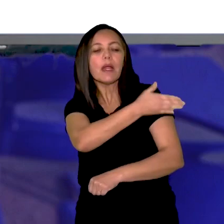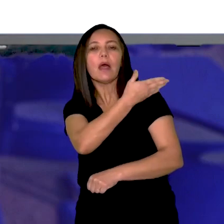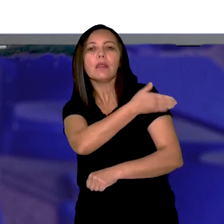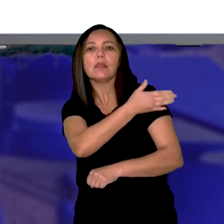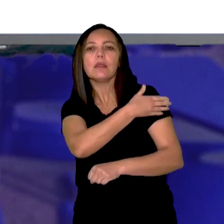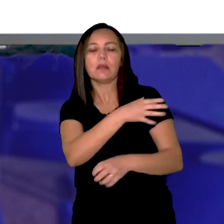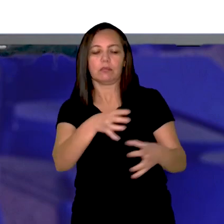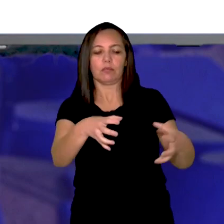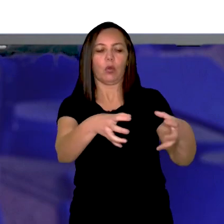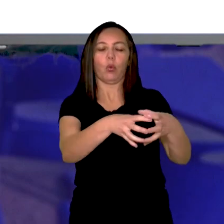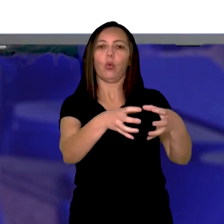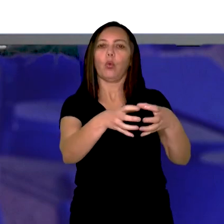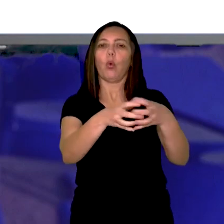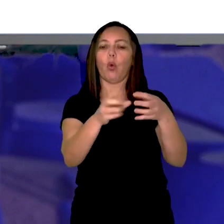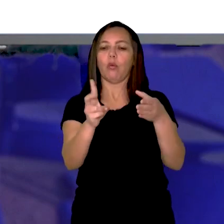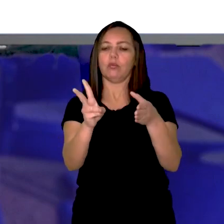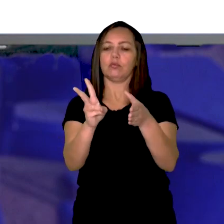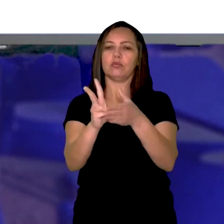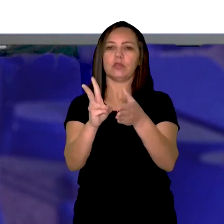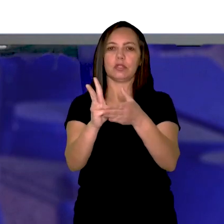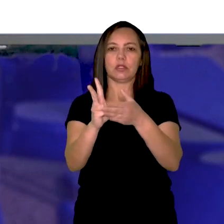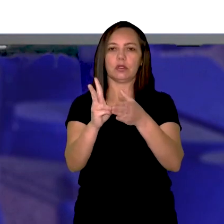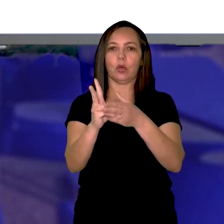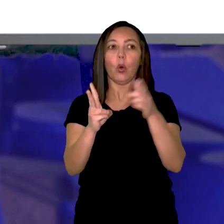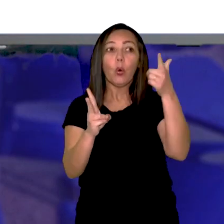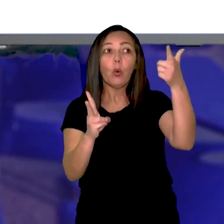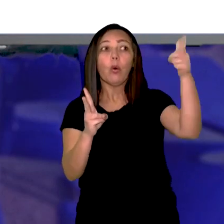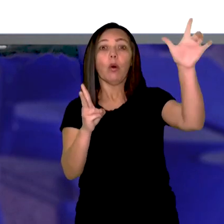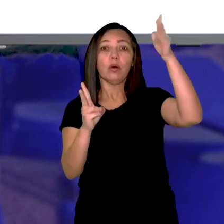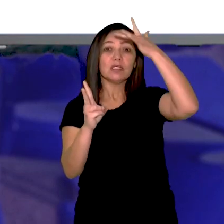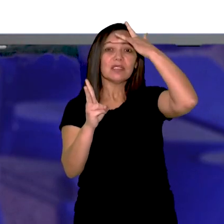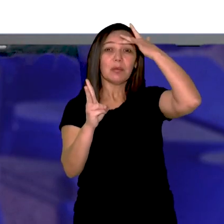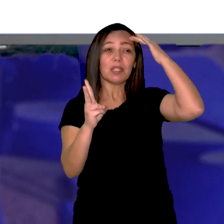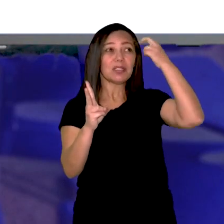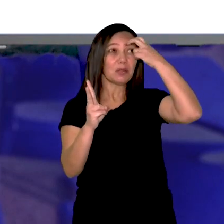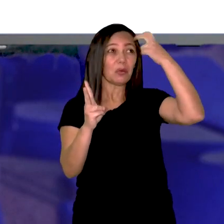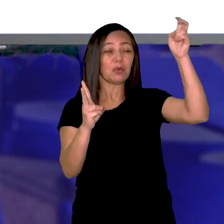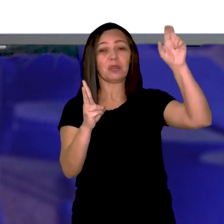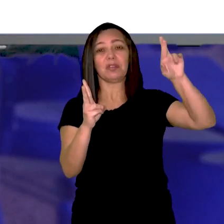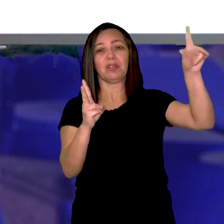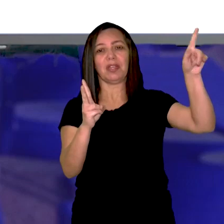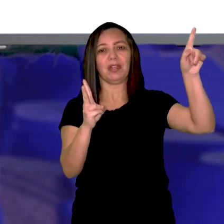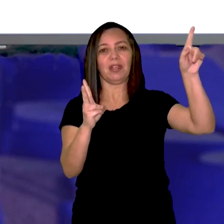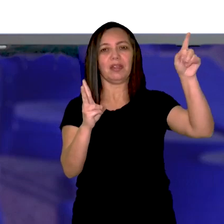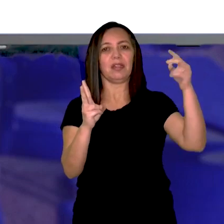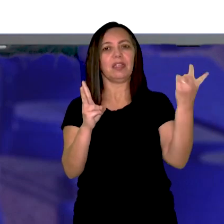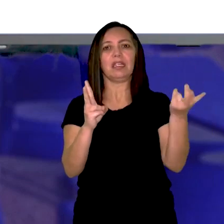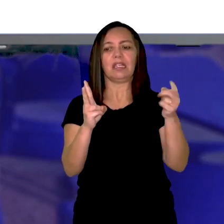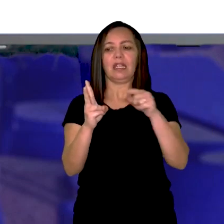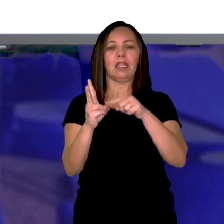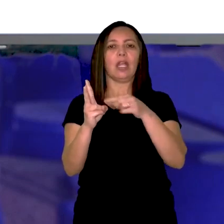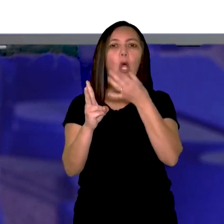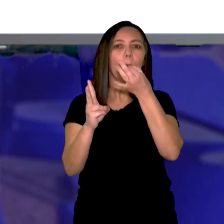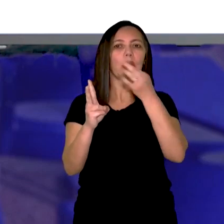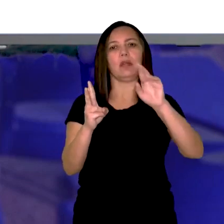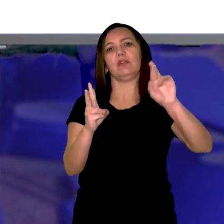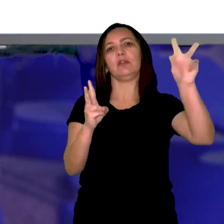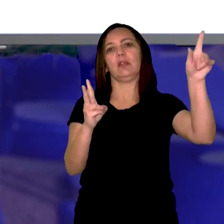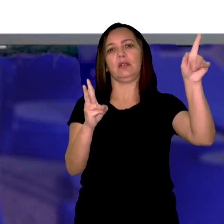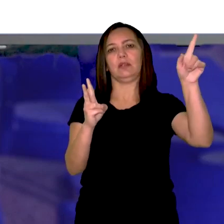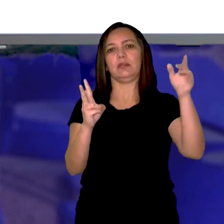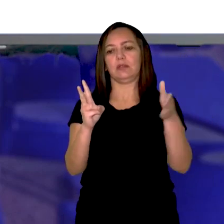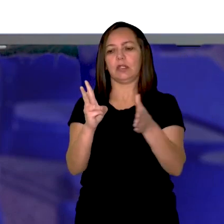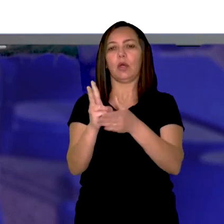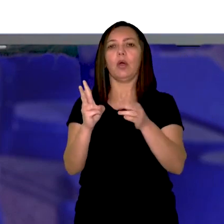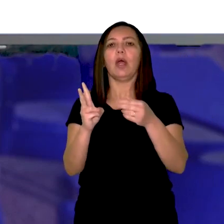próprios indígenas e não mais por uma pessoa que é alheia às vivências dessa